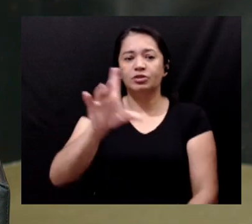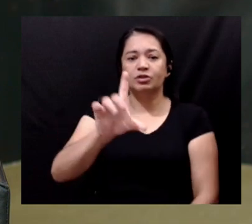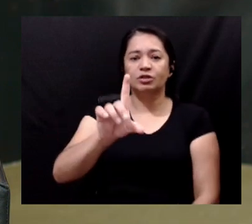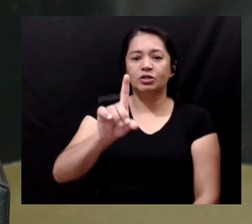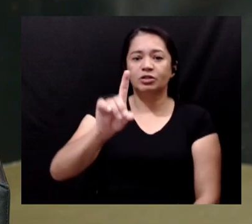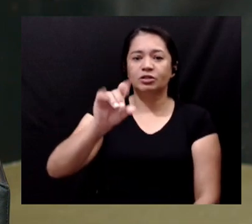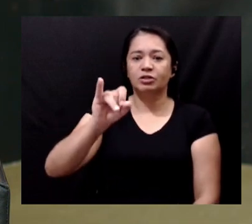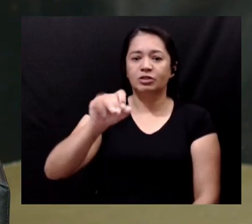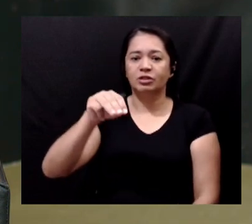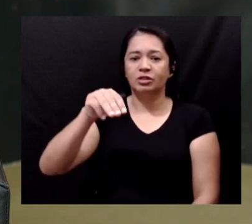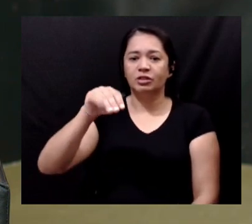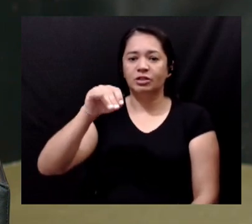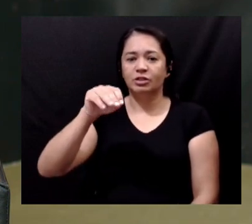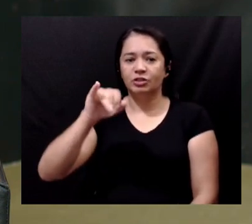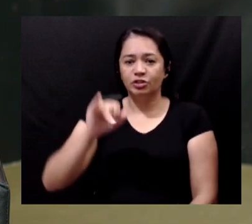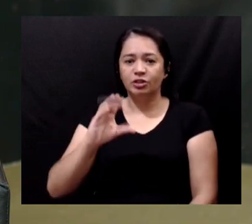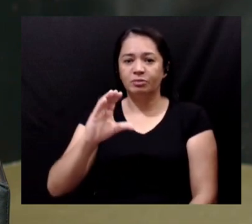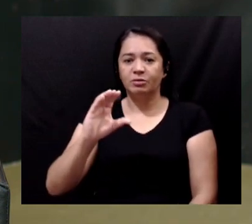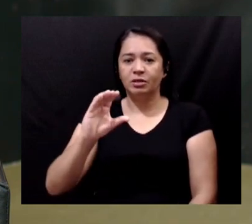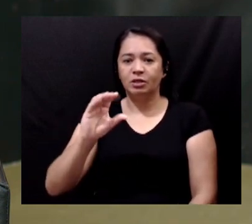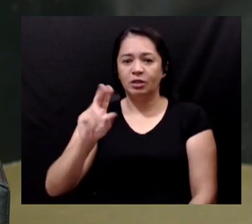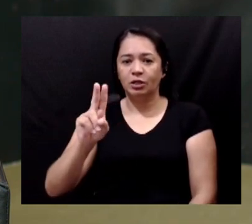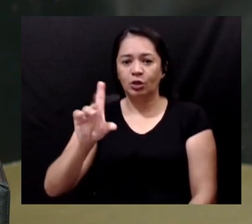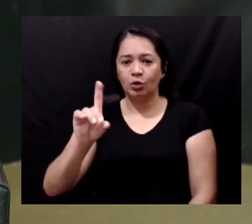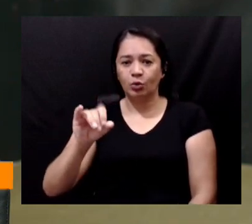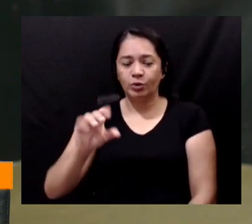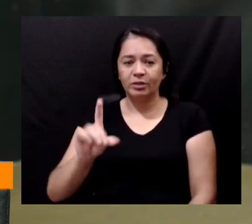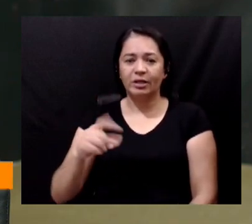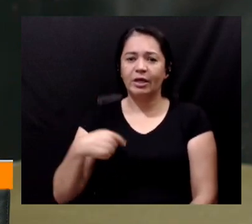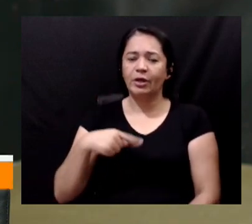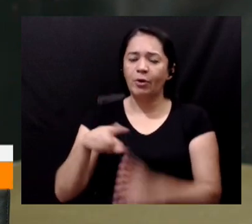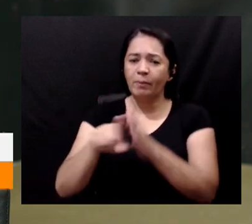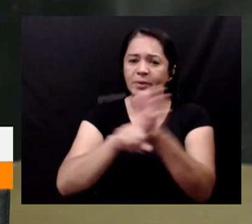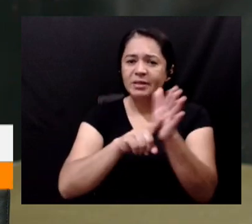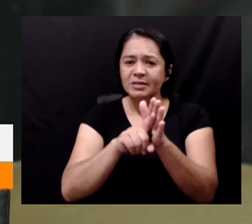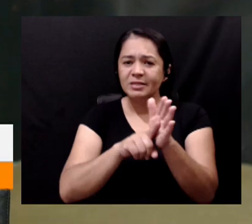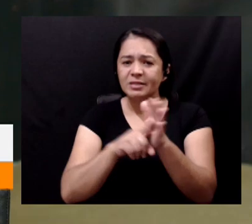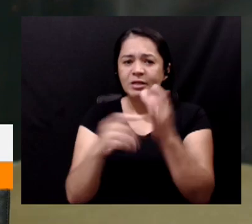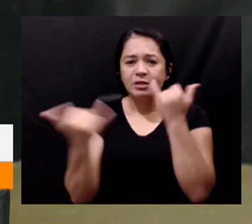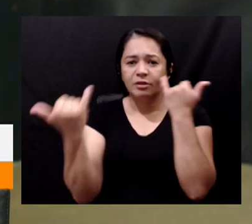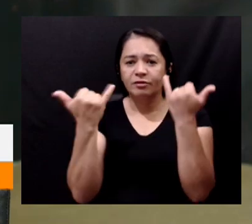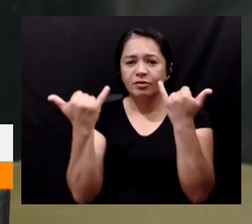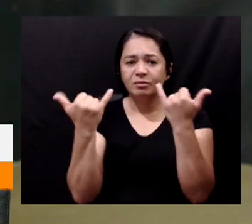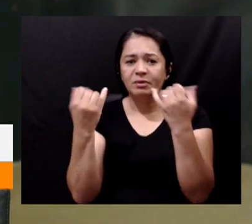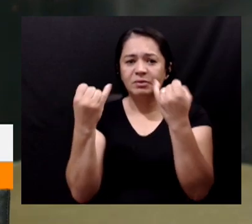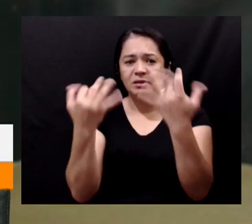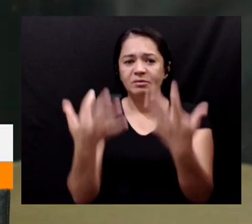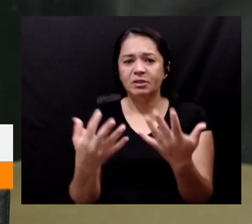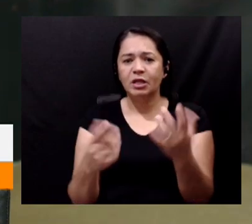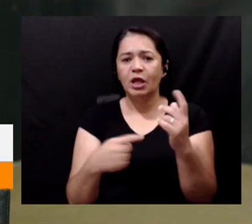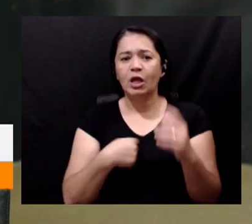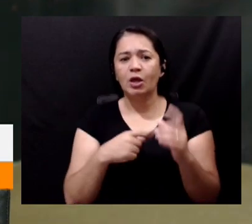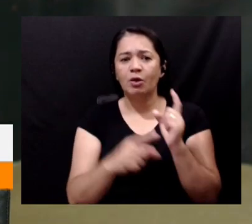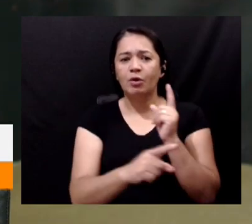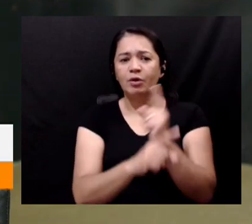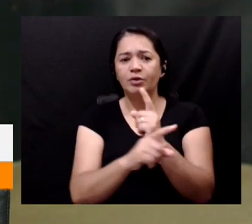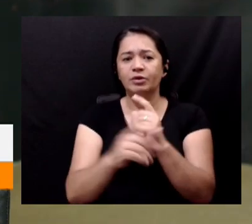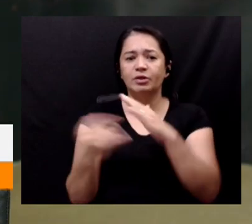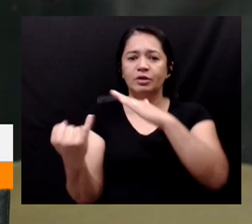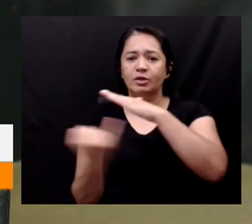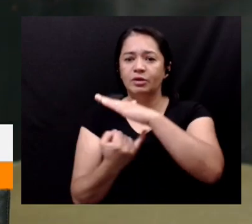Buscando informações para a gente trazer esse tema para vocês, eu encontrei o Instituto de Me Cuida, que foi